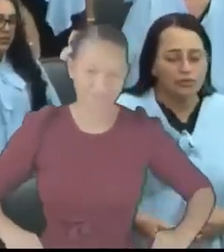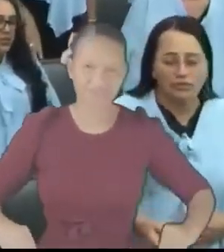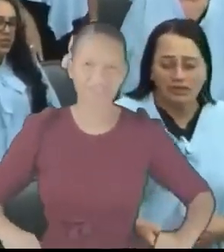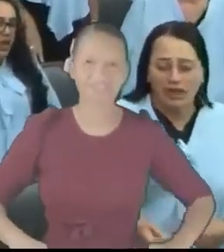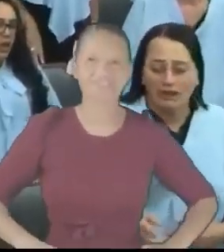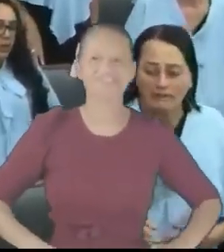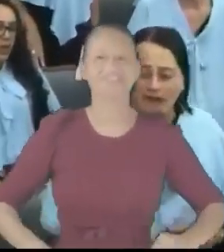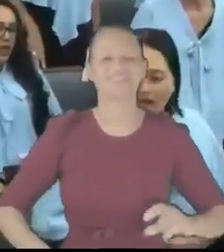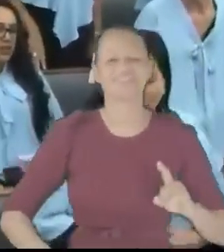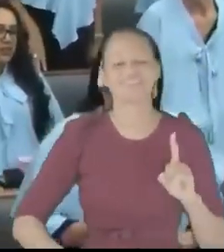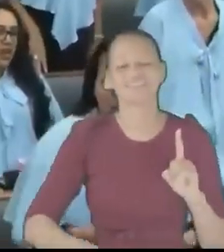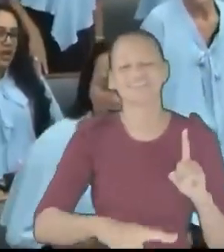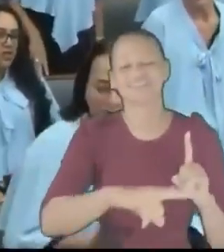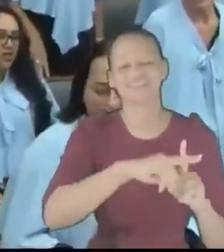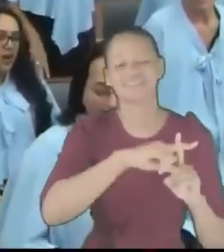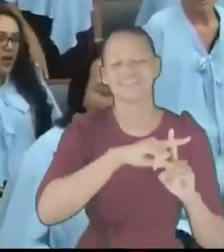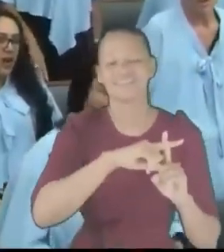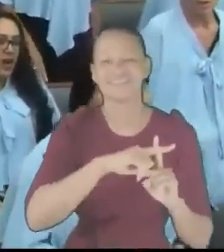para salvar.